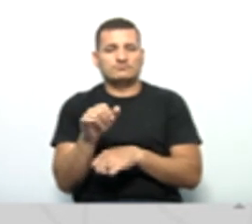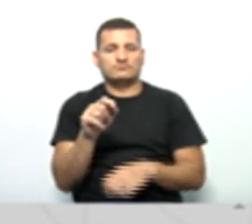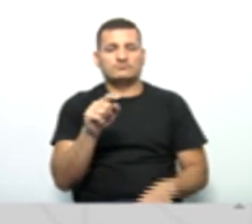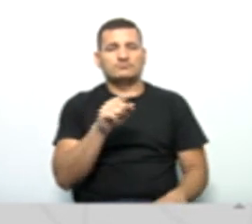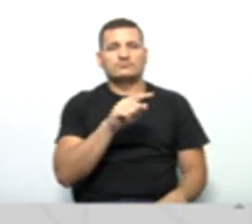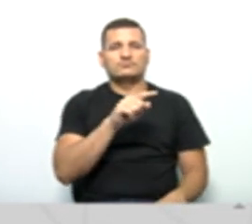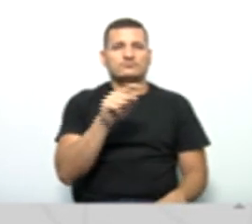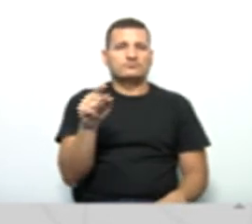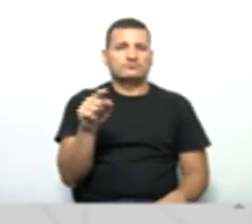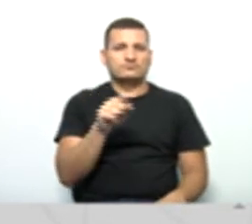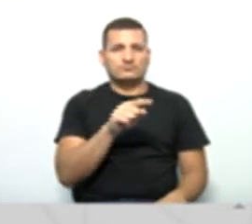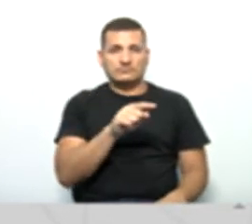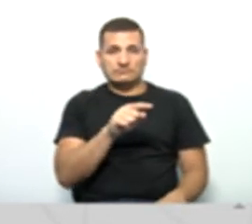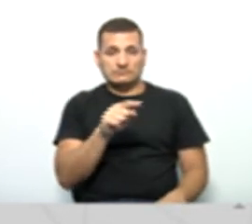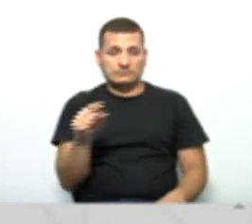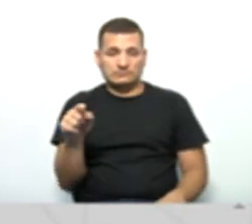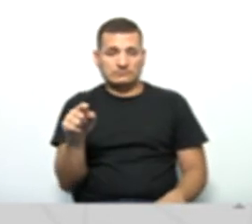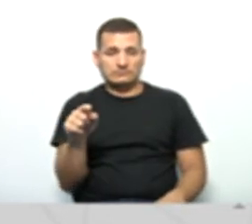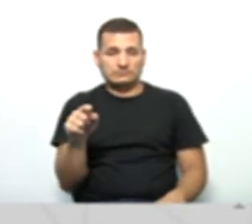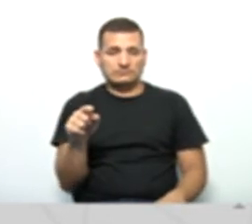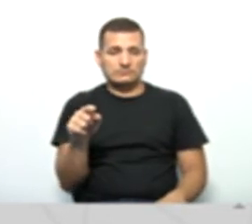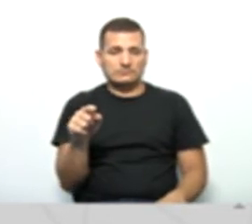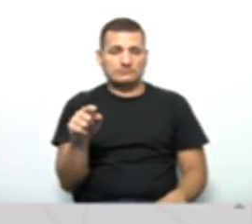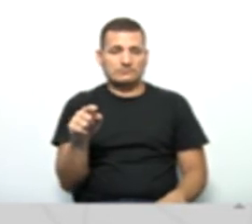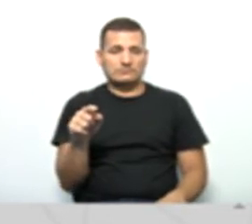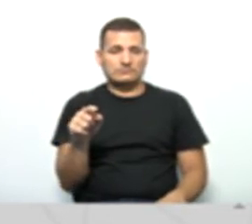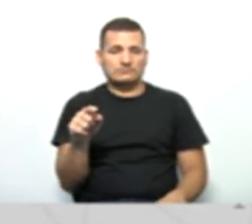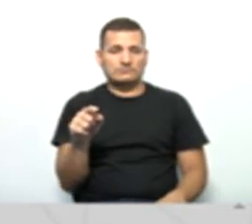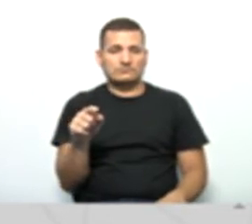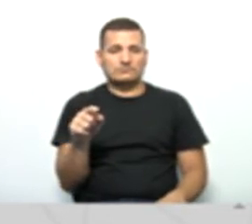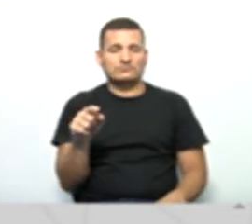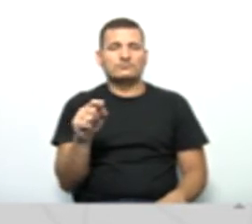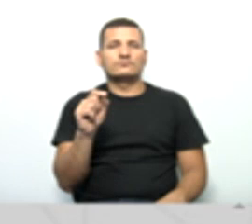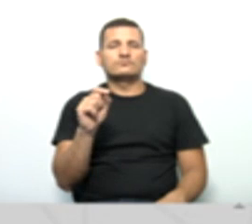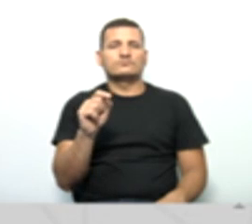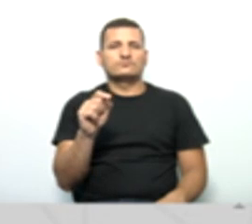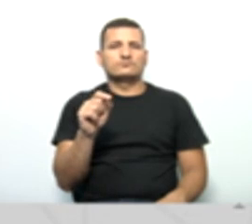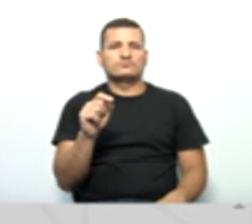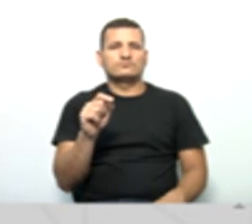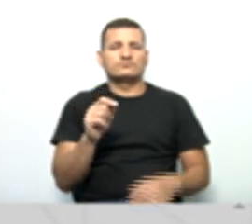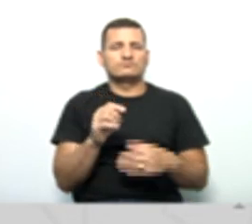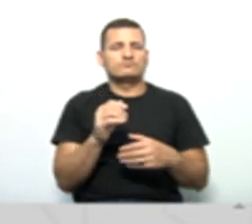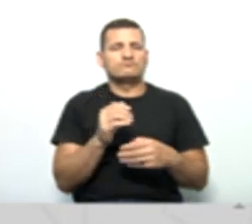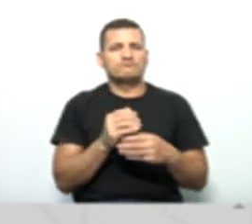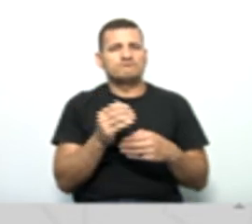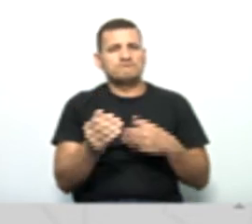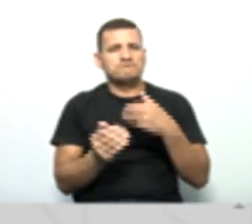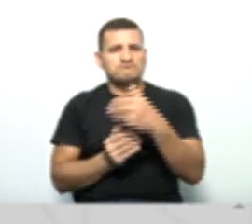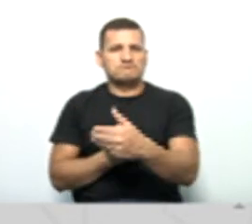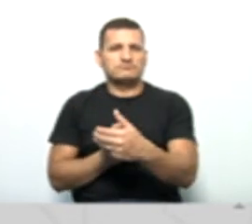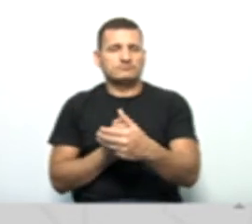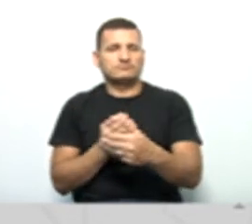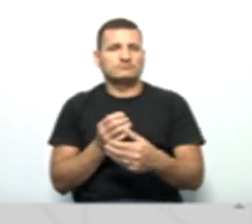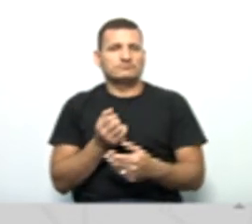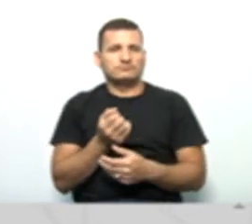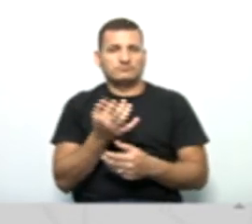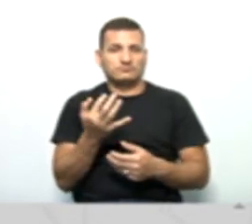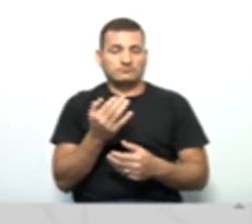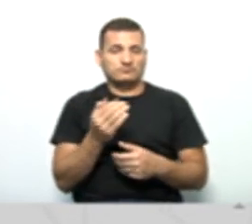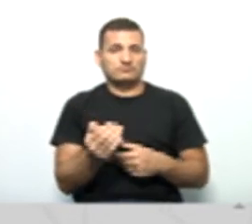variável passo, ou seja, aqui inicia, aqui tem um fim e aqui é quantos passos, que